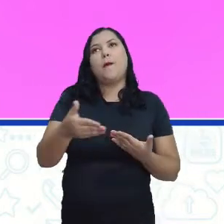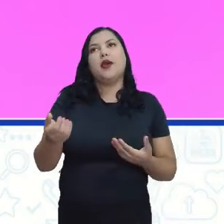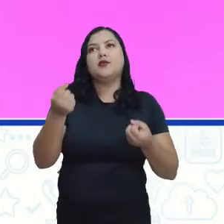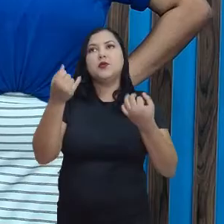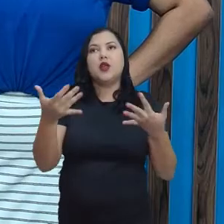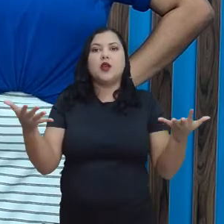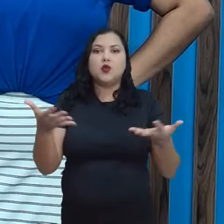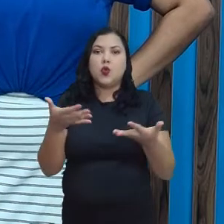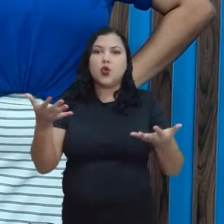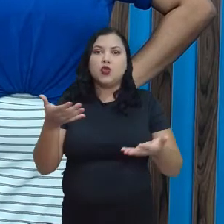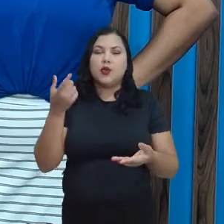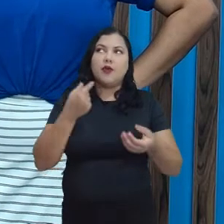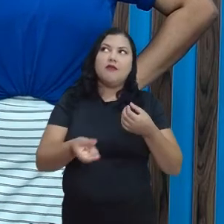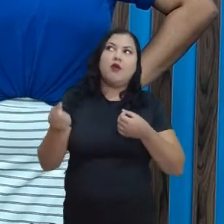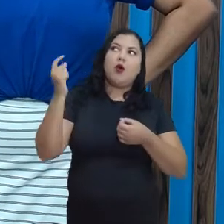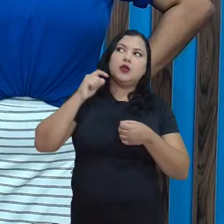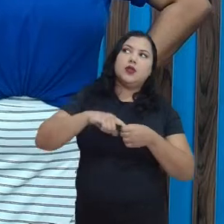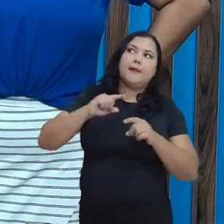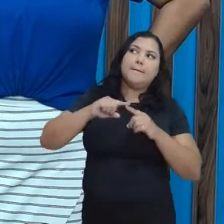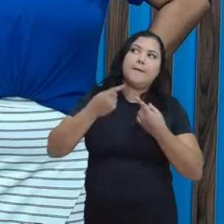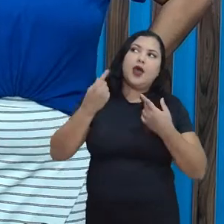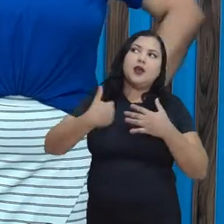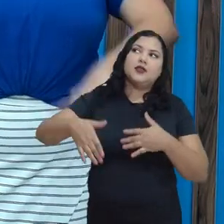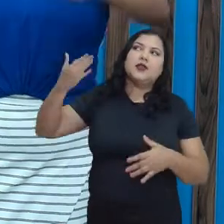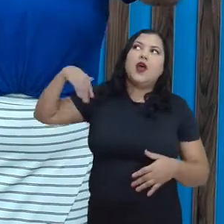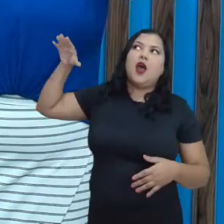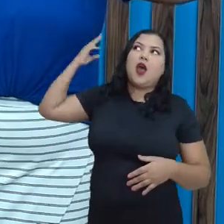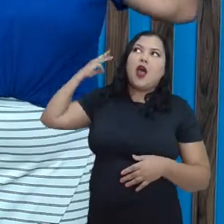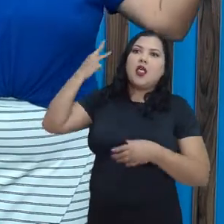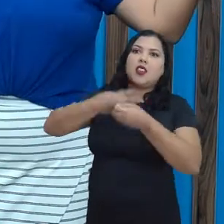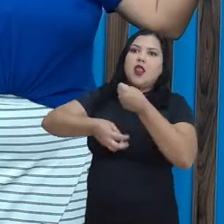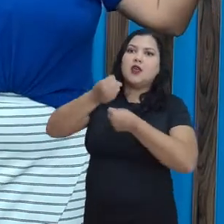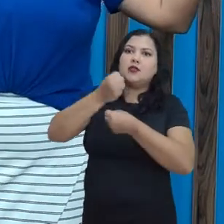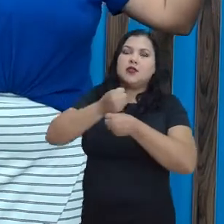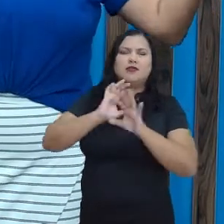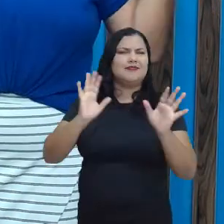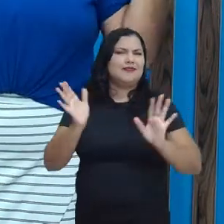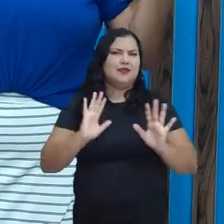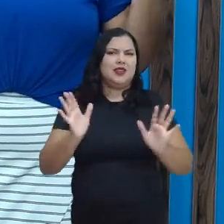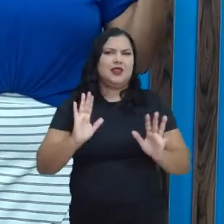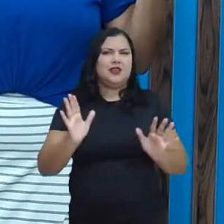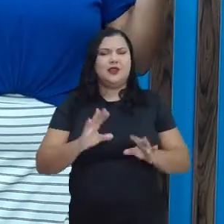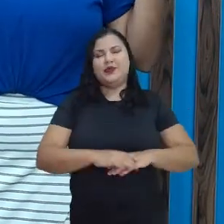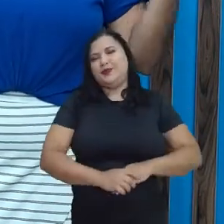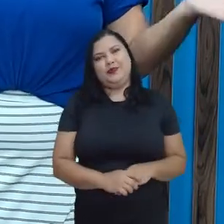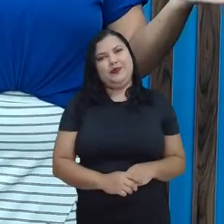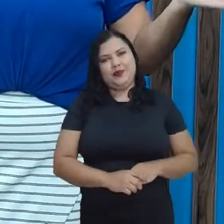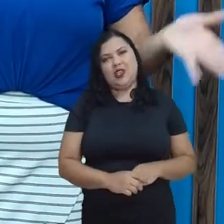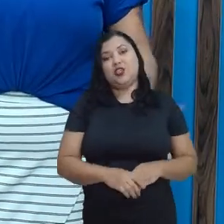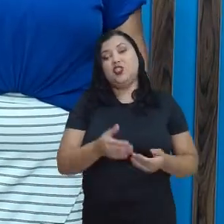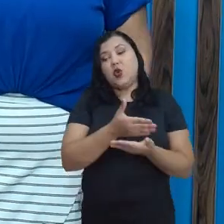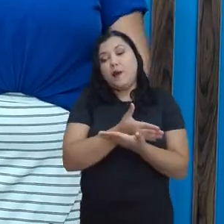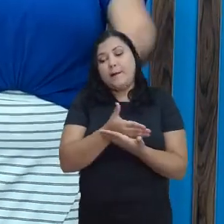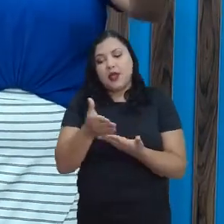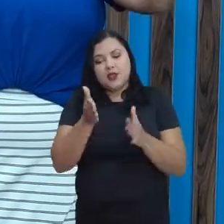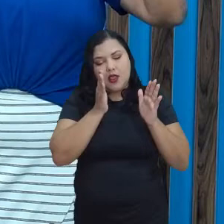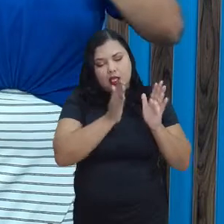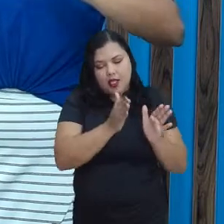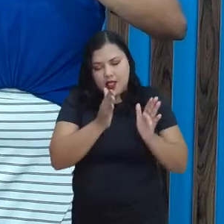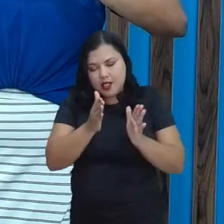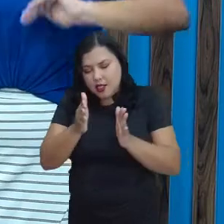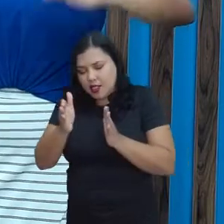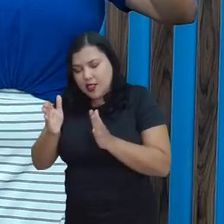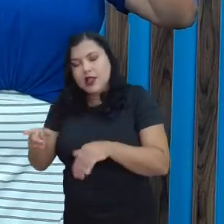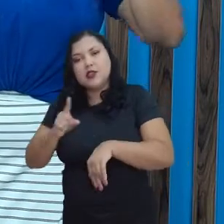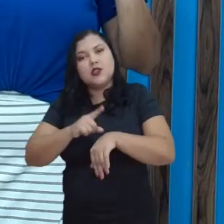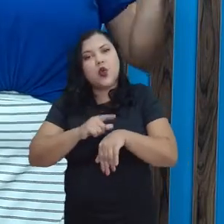hoje, aí volta, não, mas há 3 anos o meu dia foi assim. Não, a gente vai o quê?